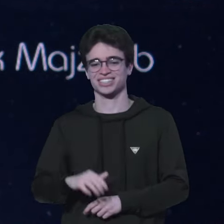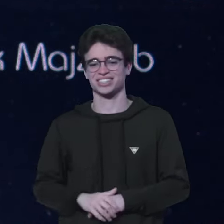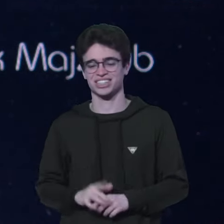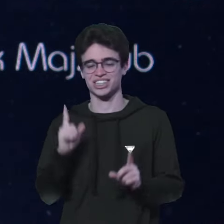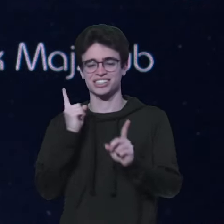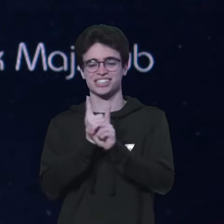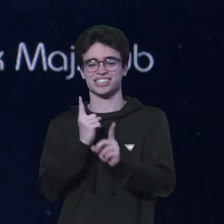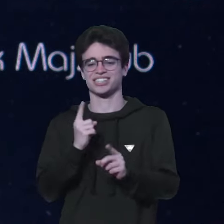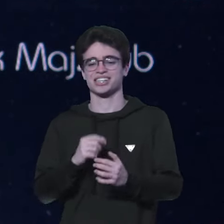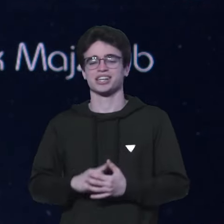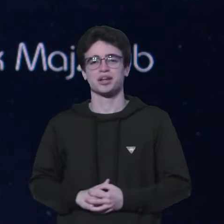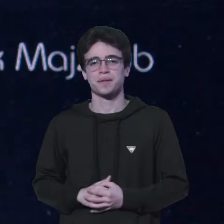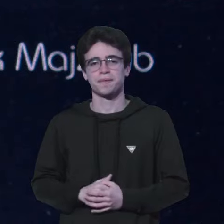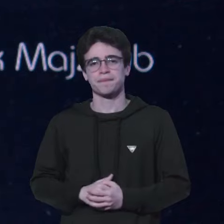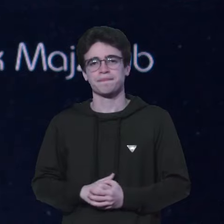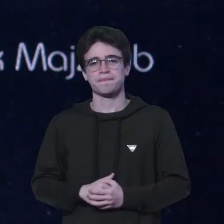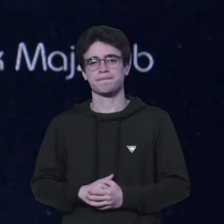Achei.